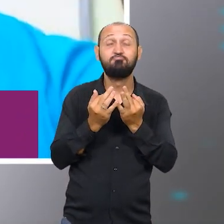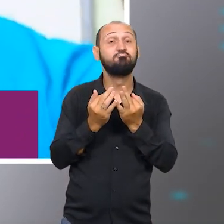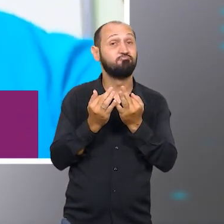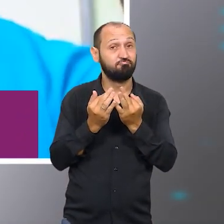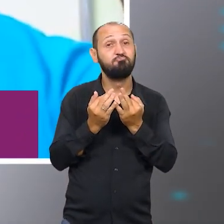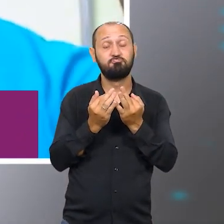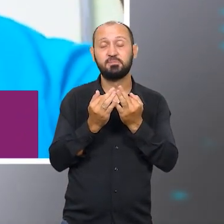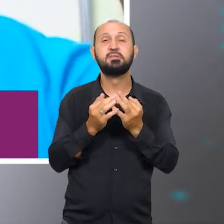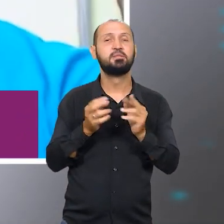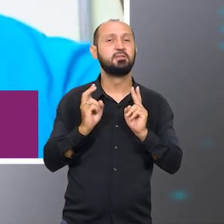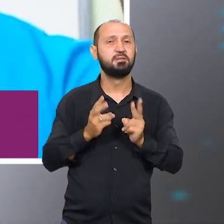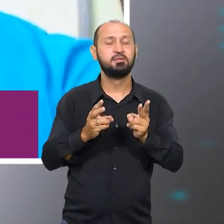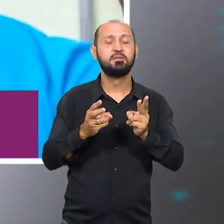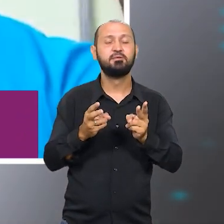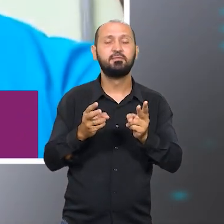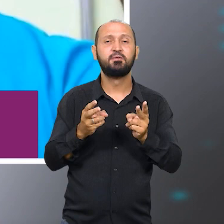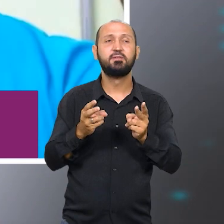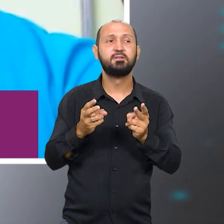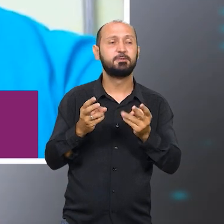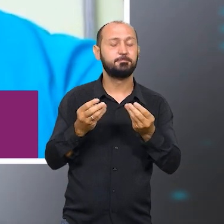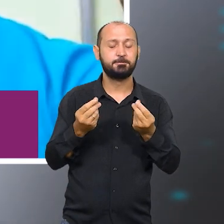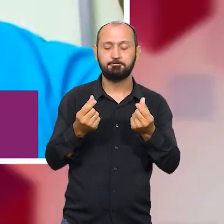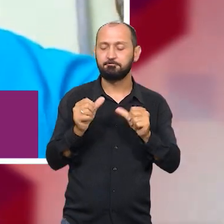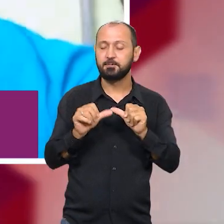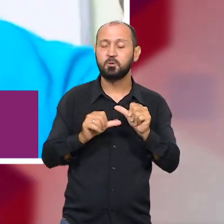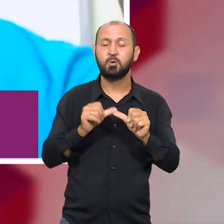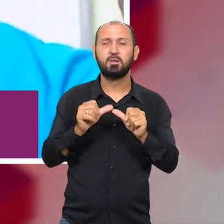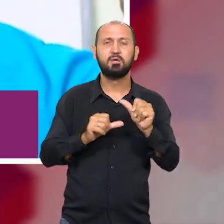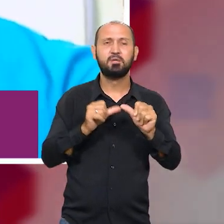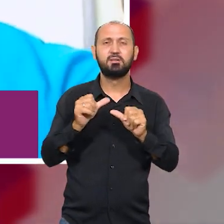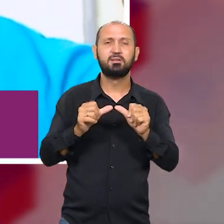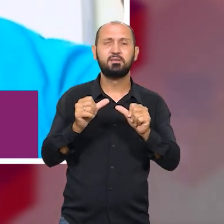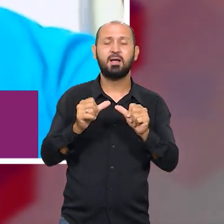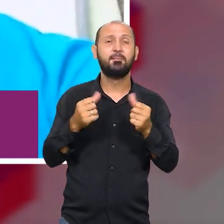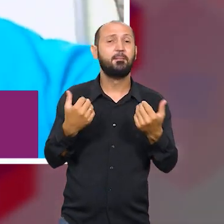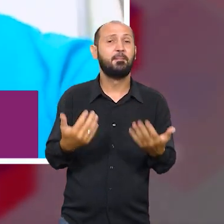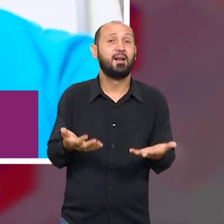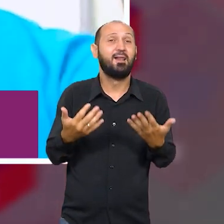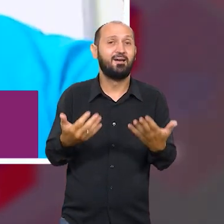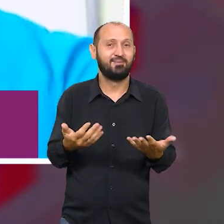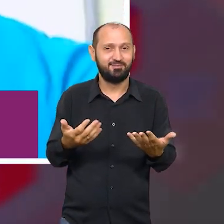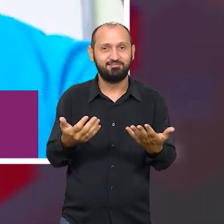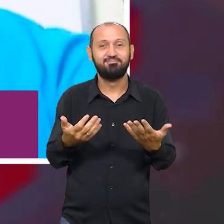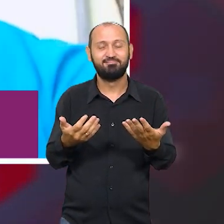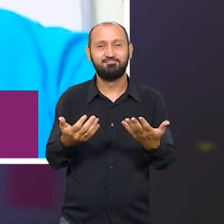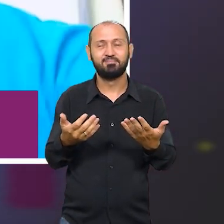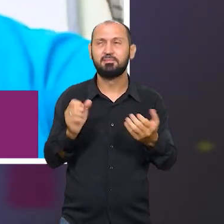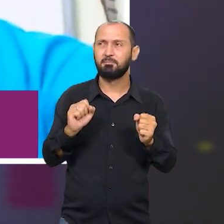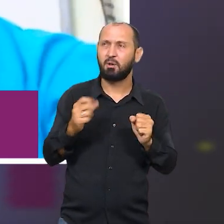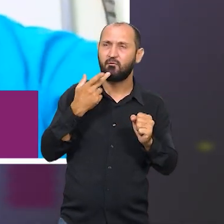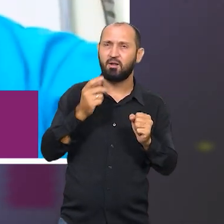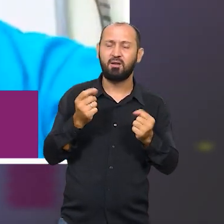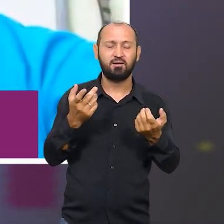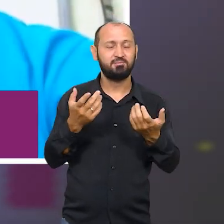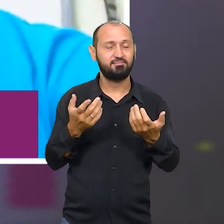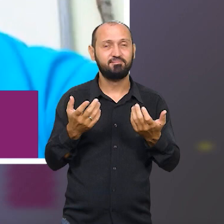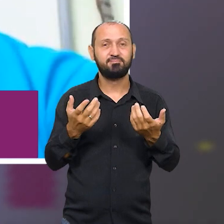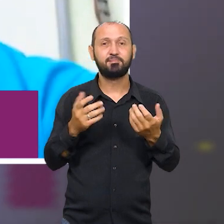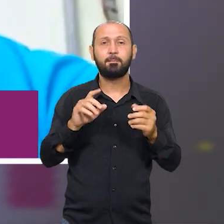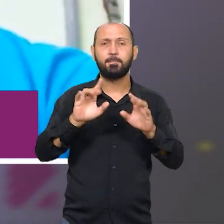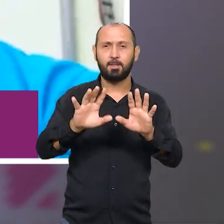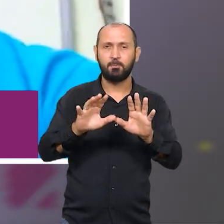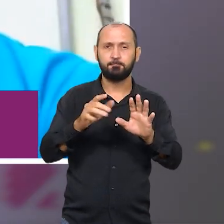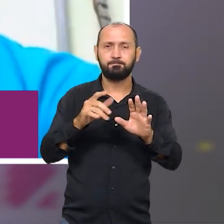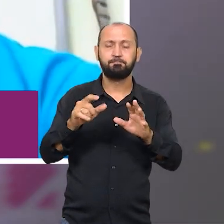vai cada vez mais se tornando menos difícil, né? Se é assim que eu posso dizer. E eu digo uma coisa